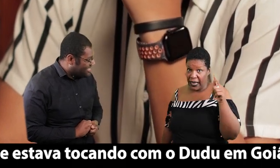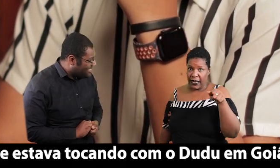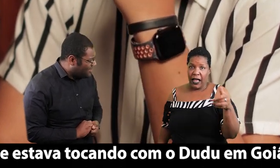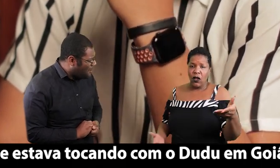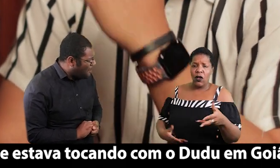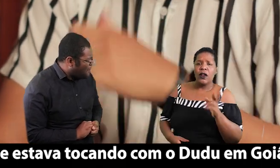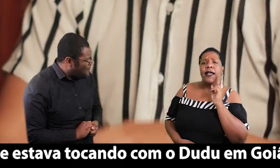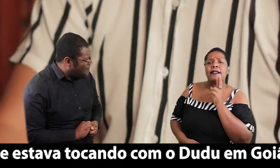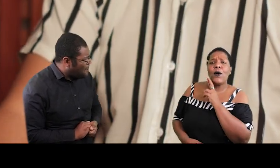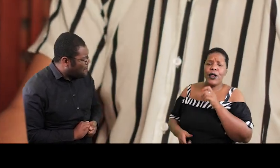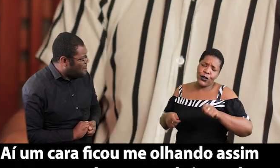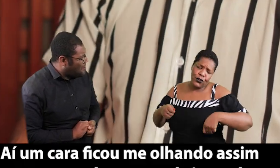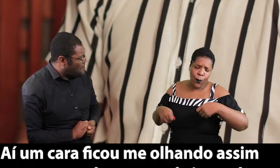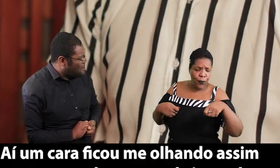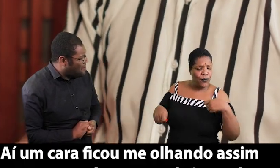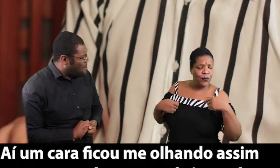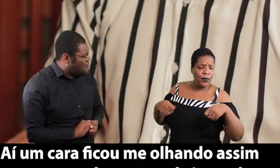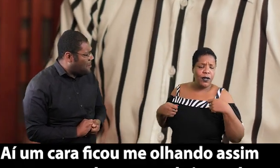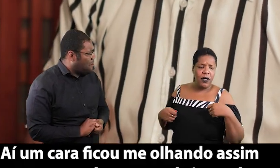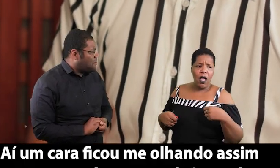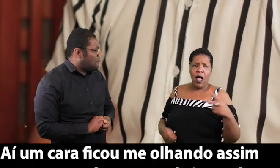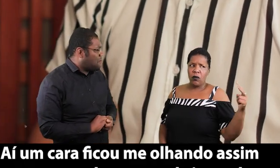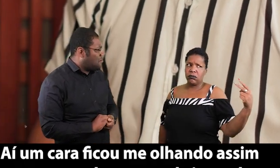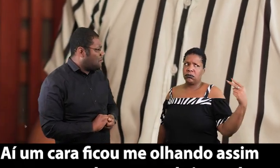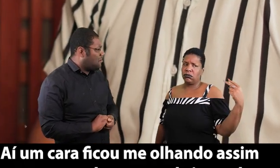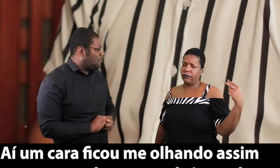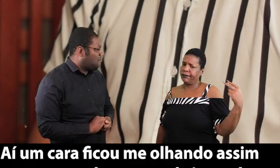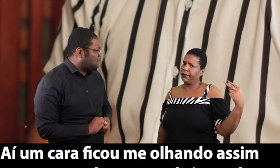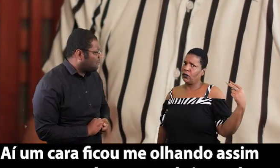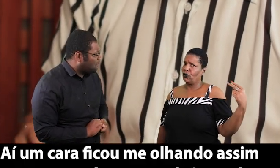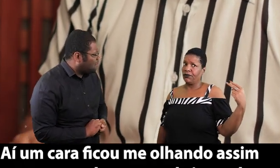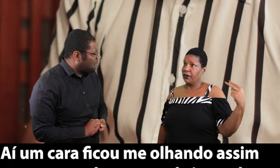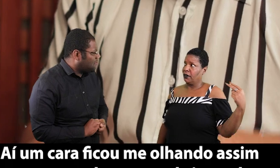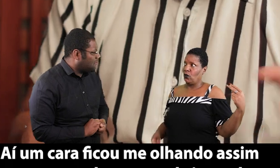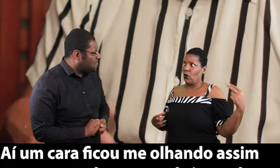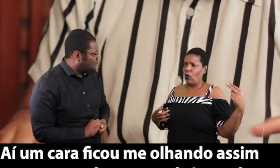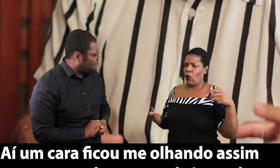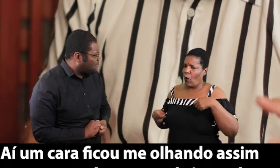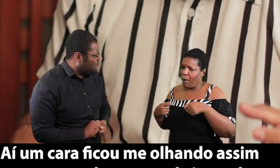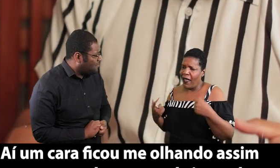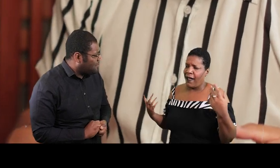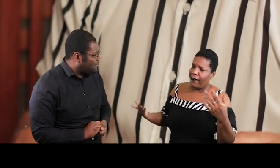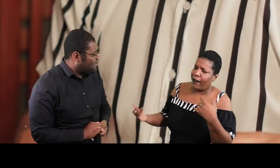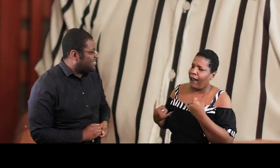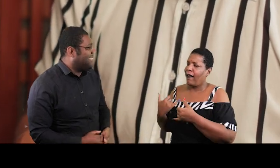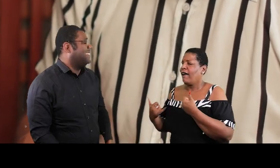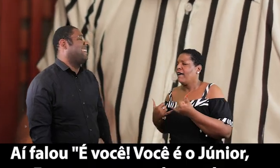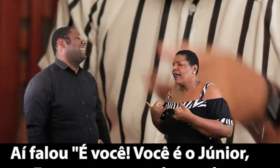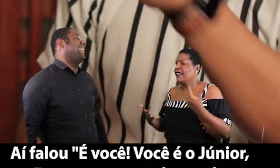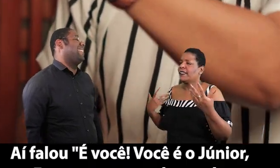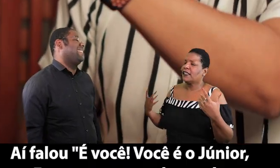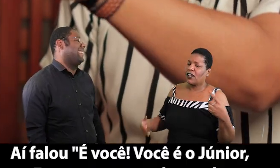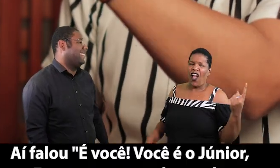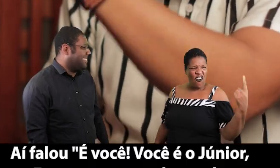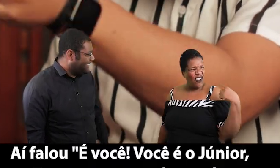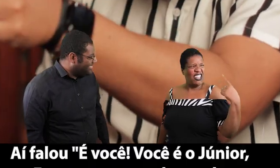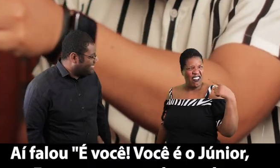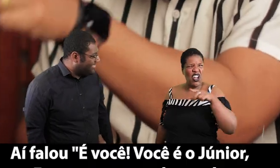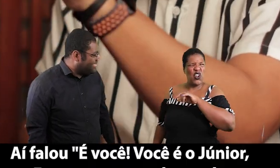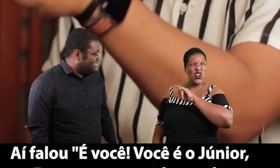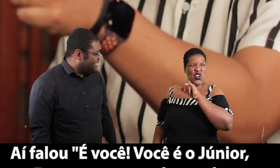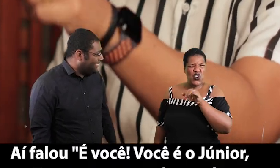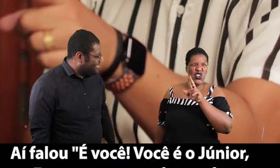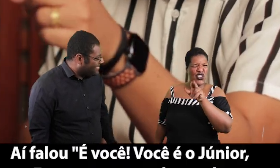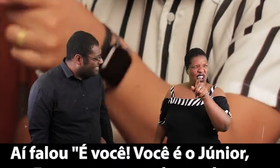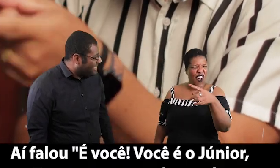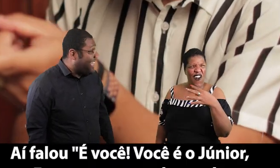A gente no restaurante, aí um cara ficou me olhando assim, e eu comendo, a gente brincando. Aí ele falou, você é o Júnior,